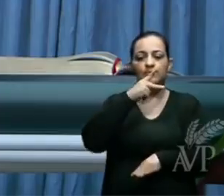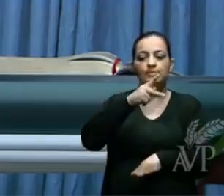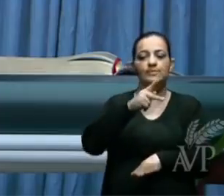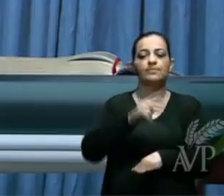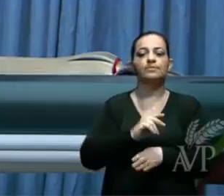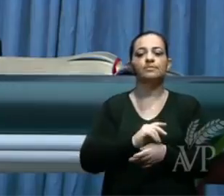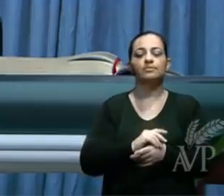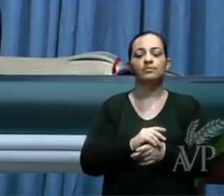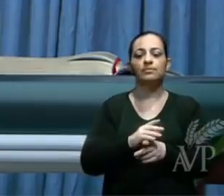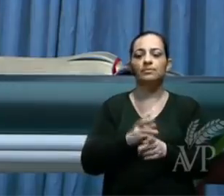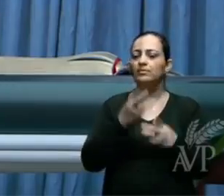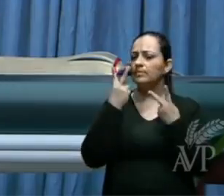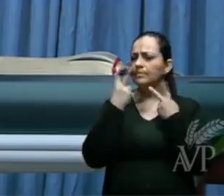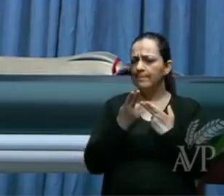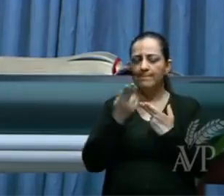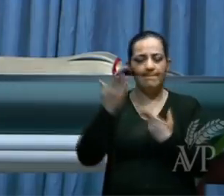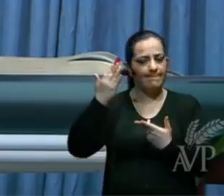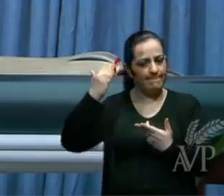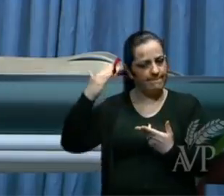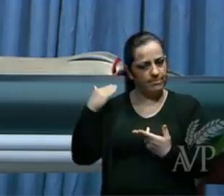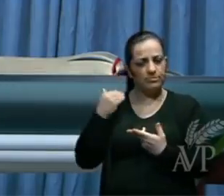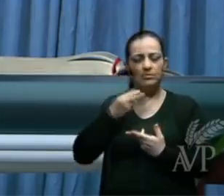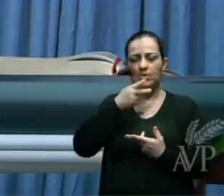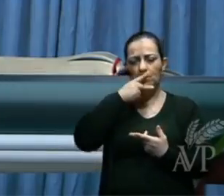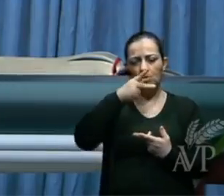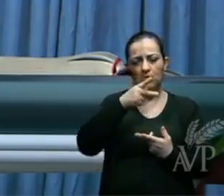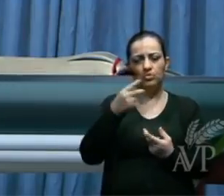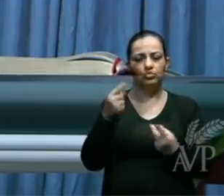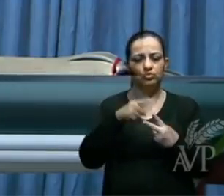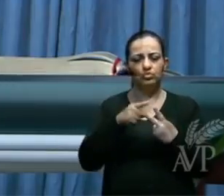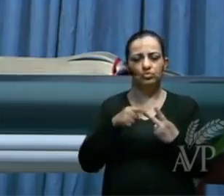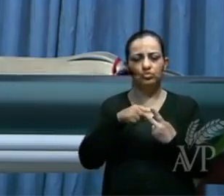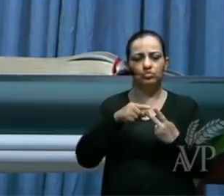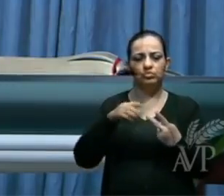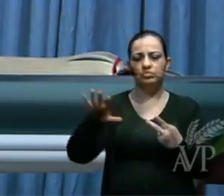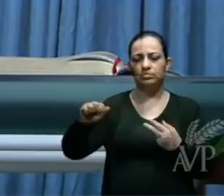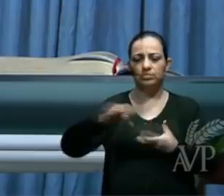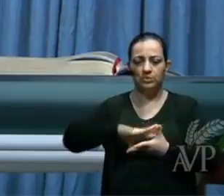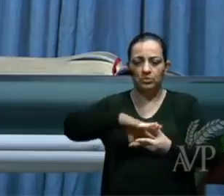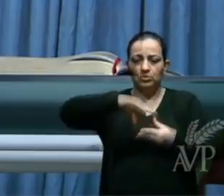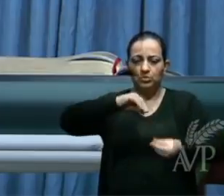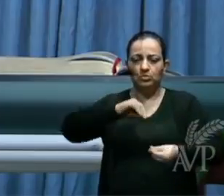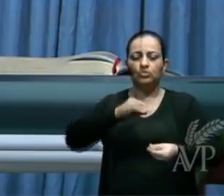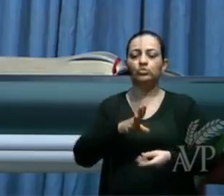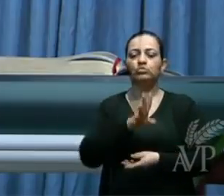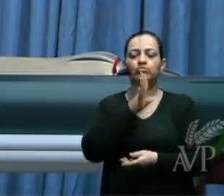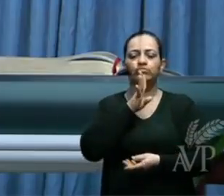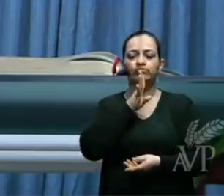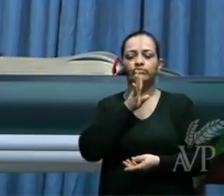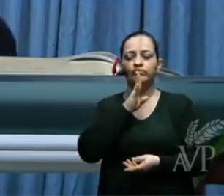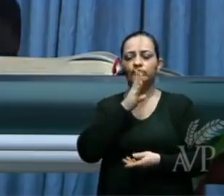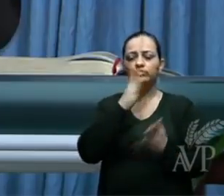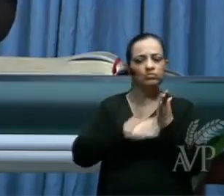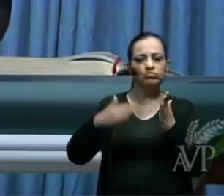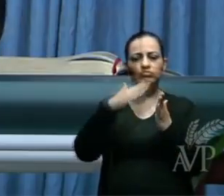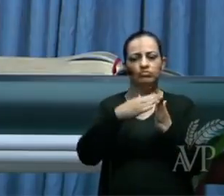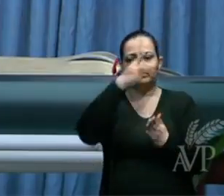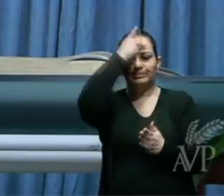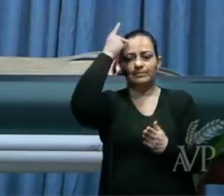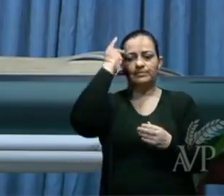como acompanhou e membrana aqueles dois sinais pela mão e conhecer os segredos corações